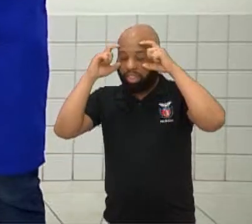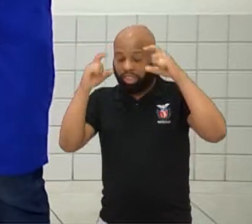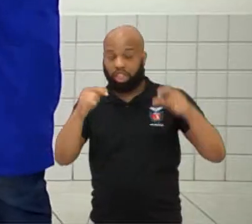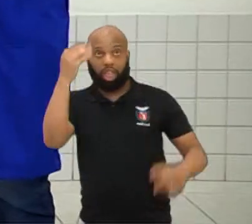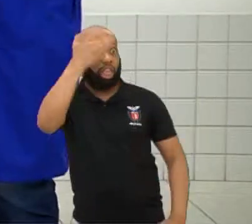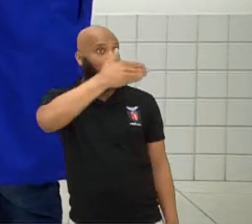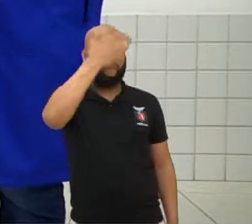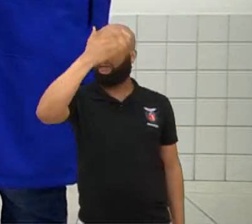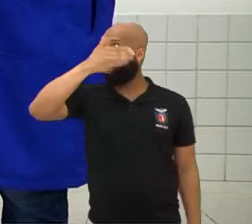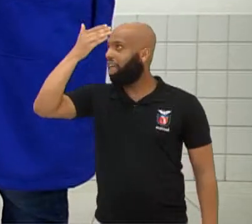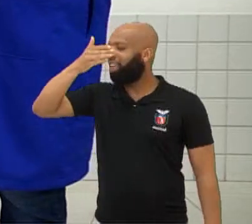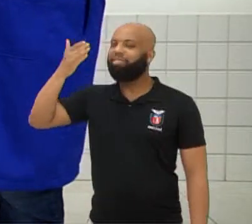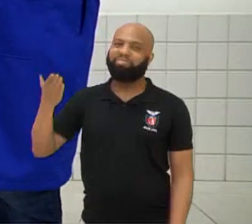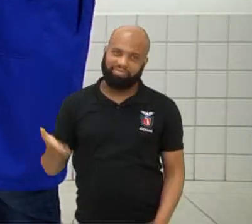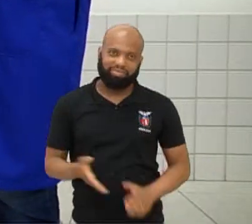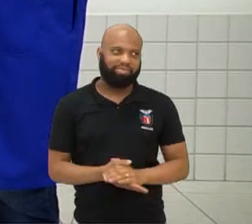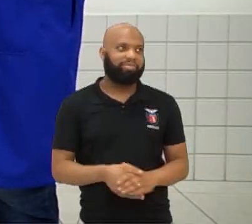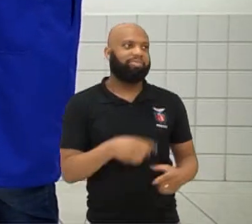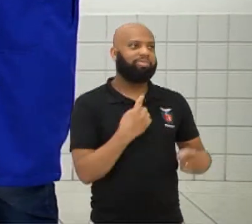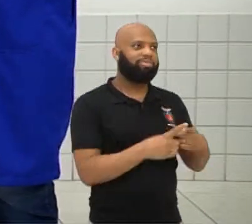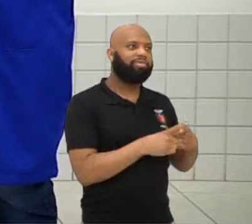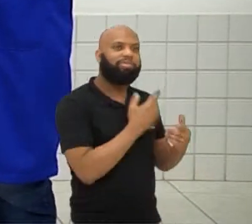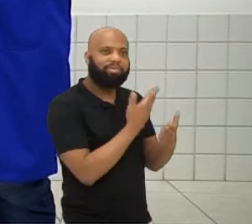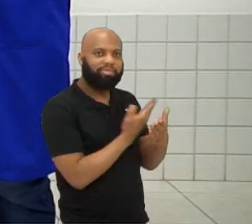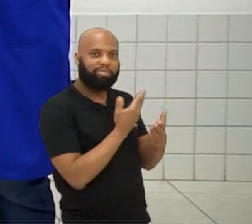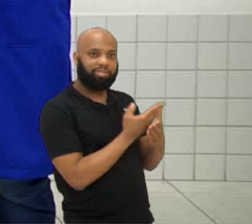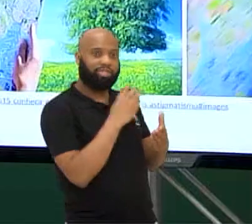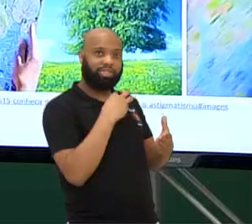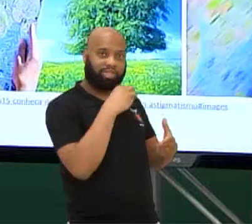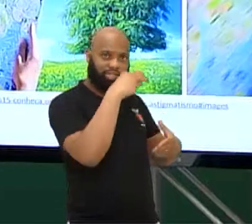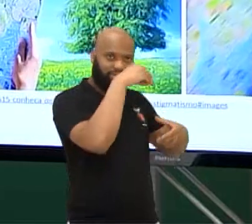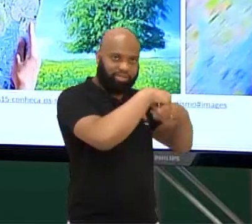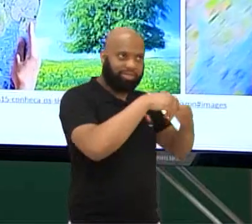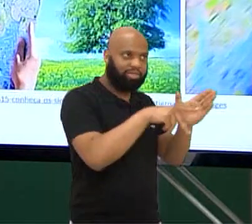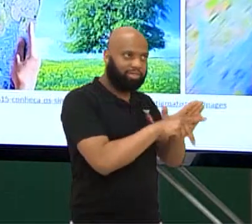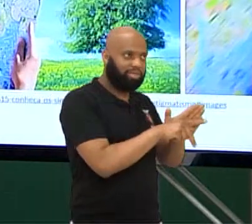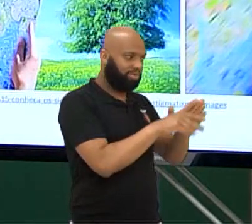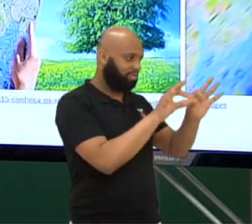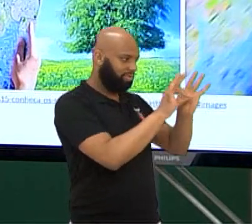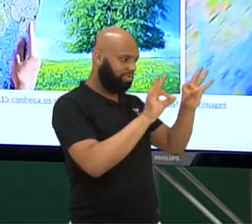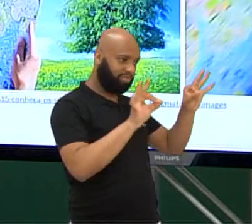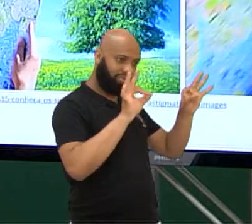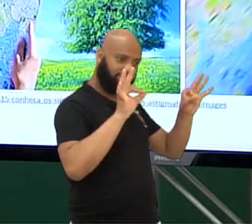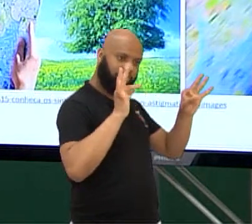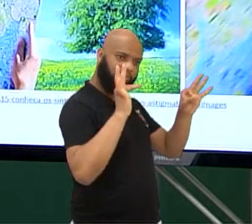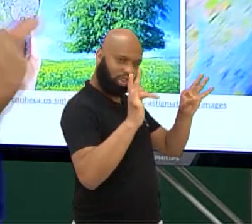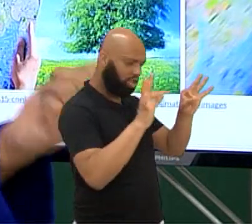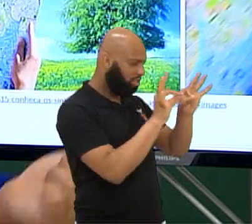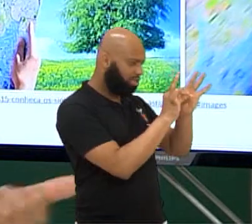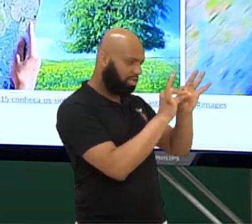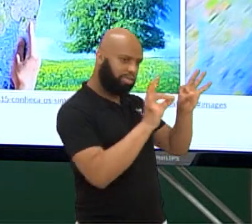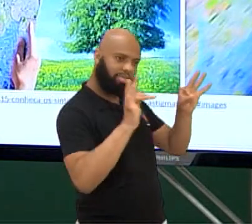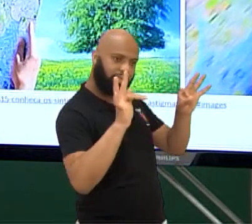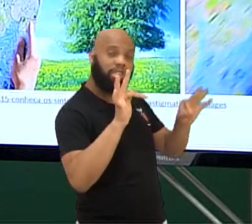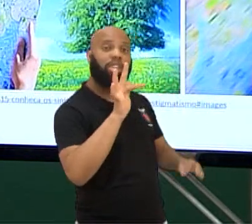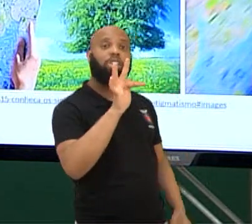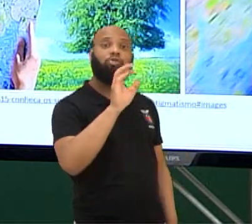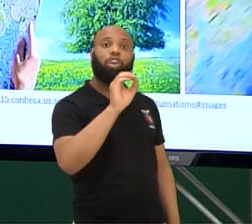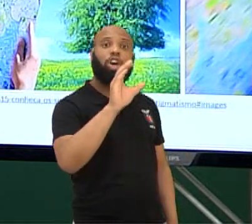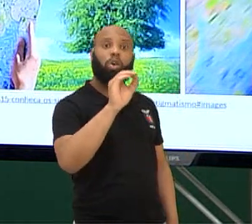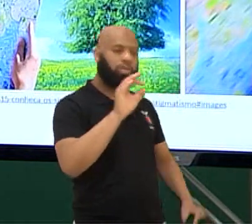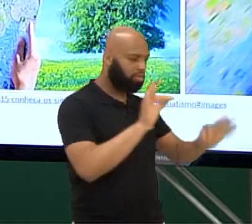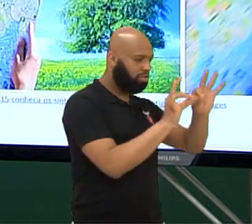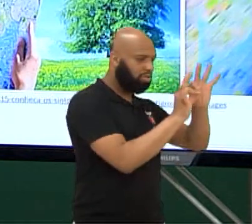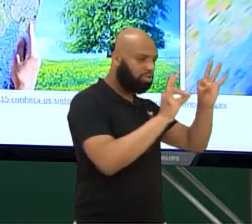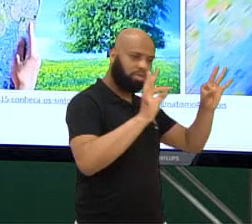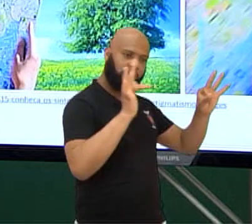um detalhe, pessoal, para a gente estar trabalhando com isso dentro do ponto focal, você vai ter 1 sobre, basicamente, o nível do grau que você tem. O professor Jorge acabou de relatar